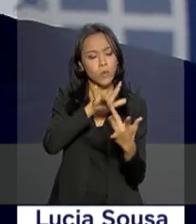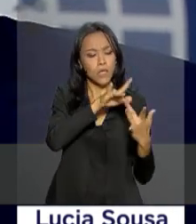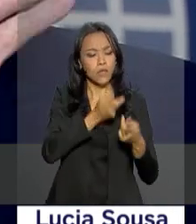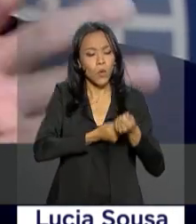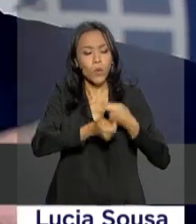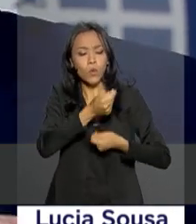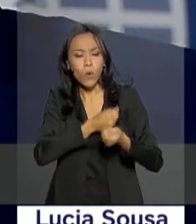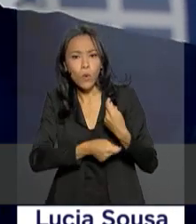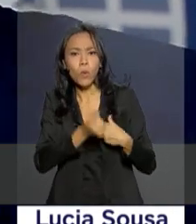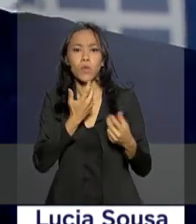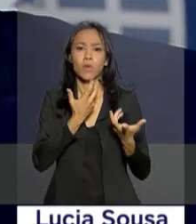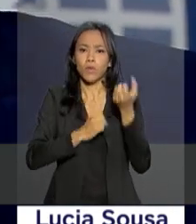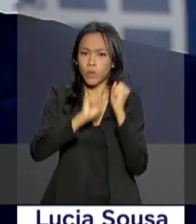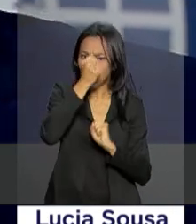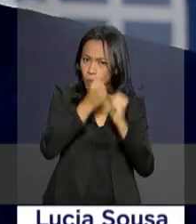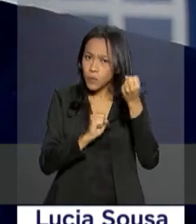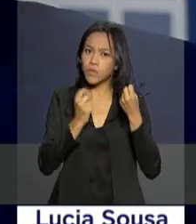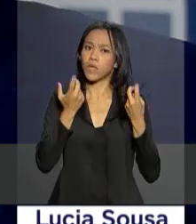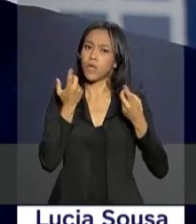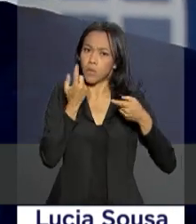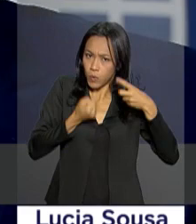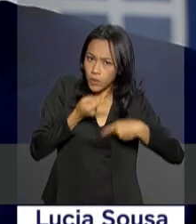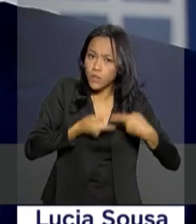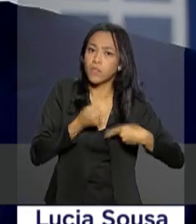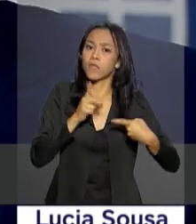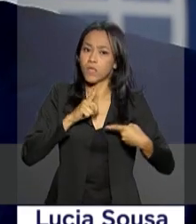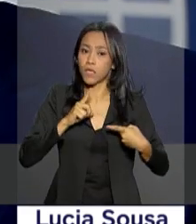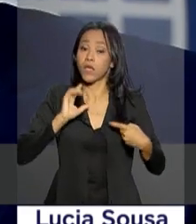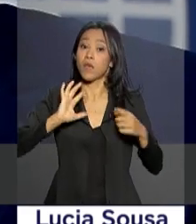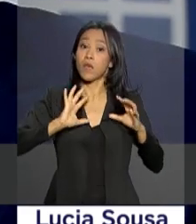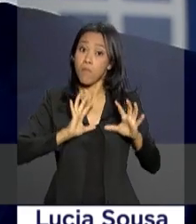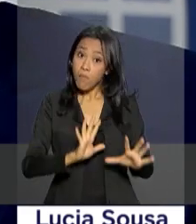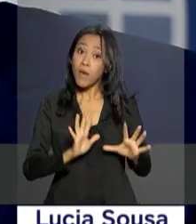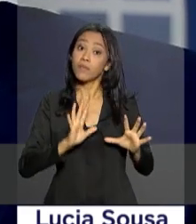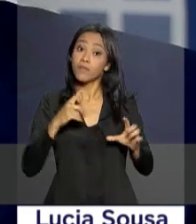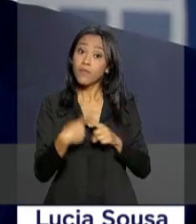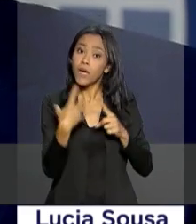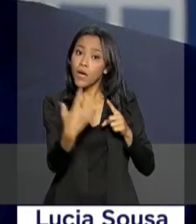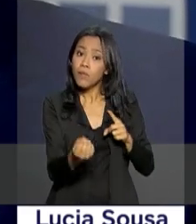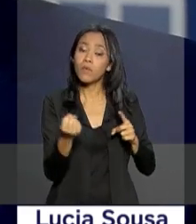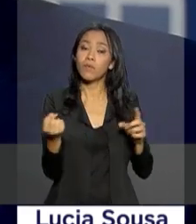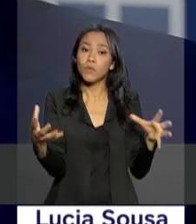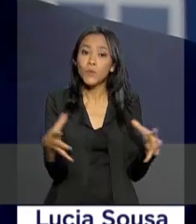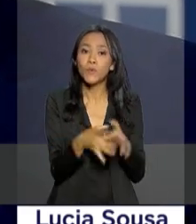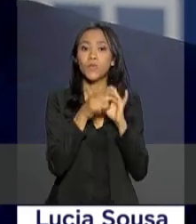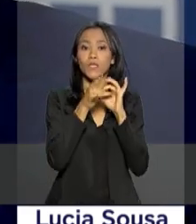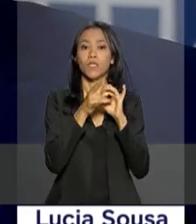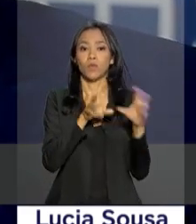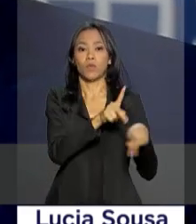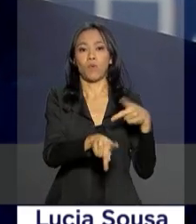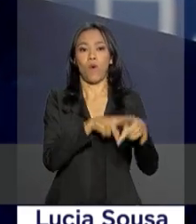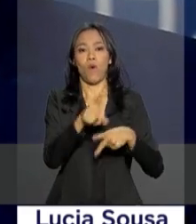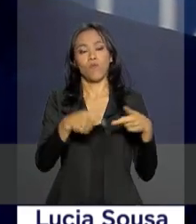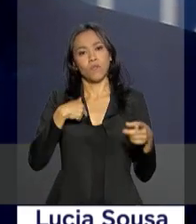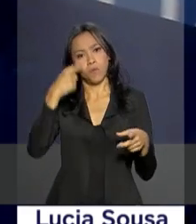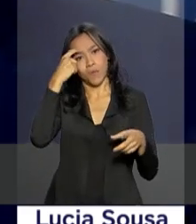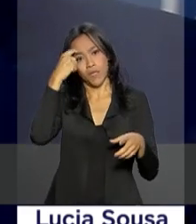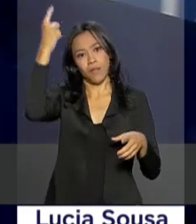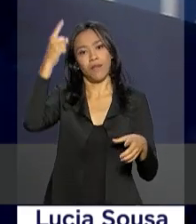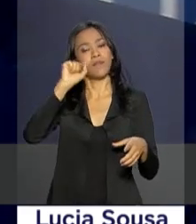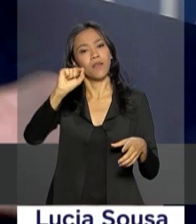e industrial política mas nós resolvemos integrar também os povos então a primeira das idéias que se viu foi exatamente